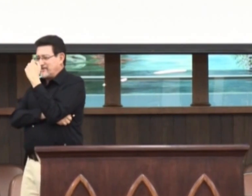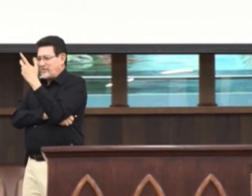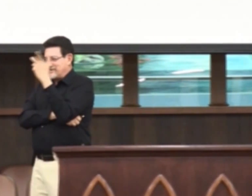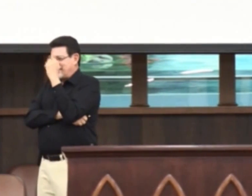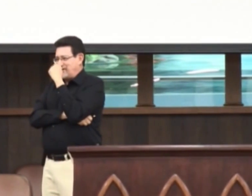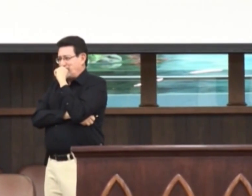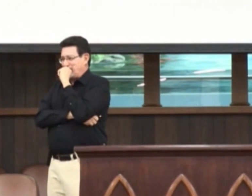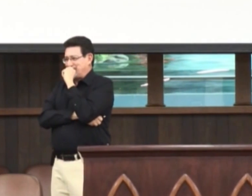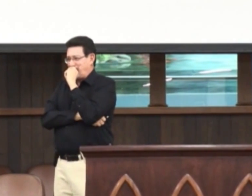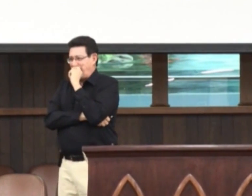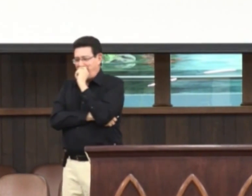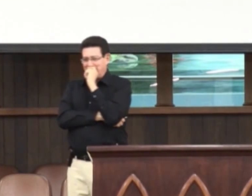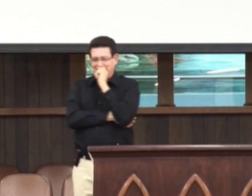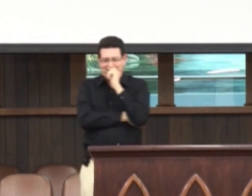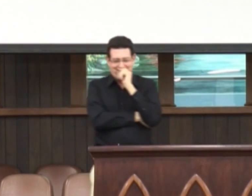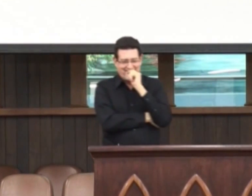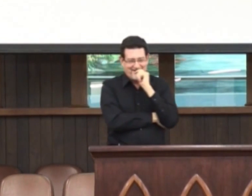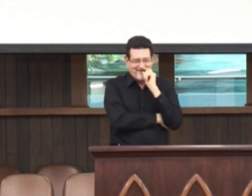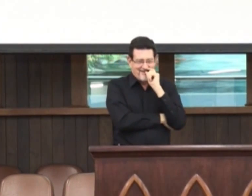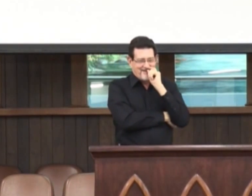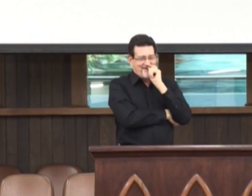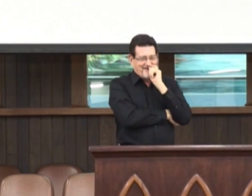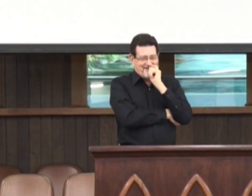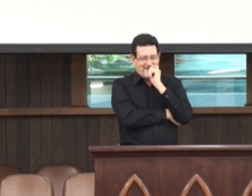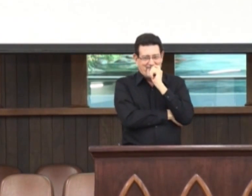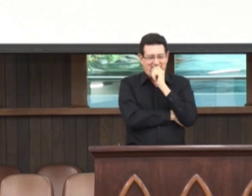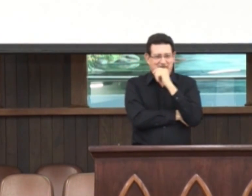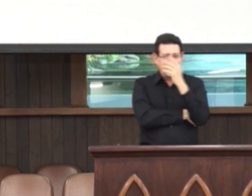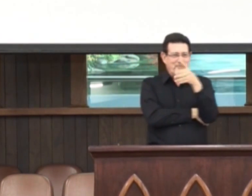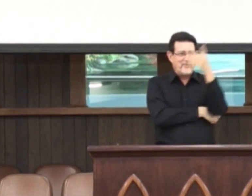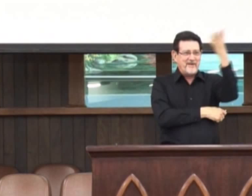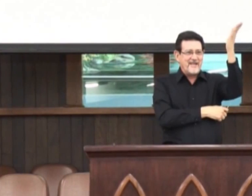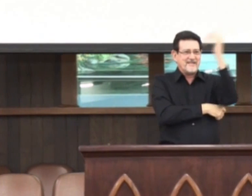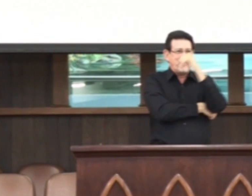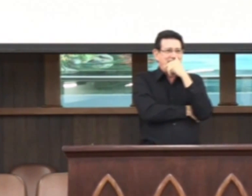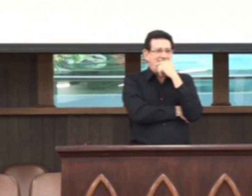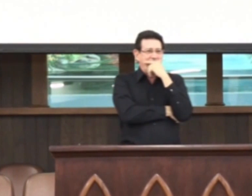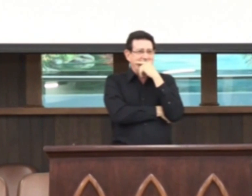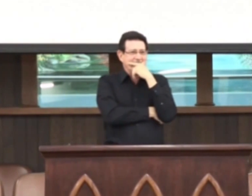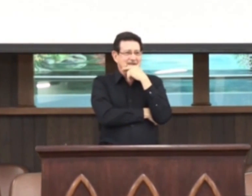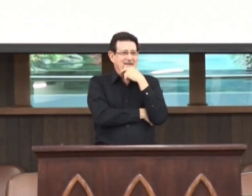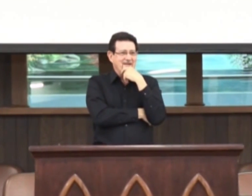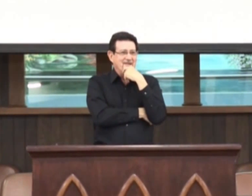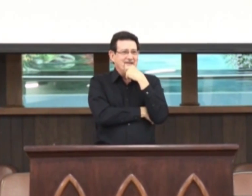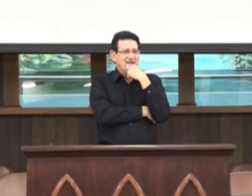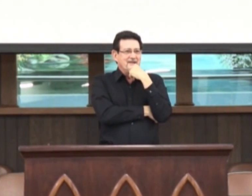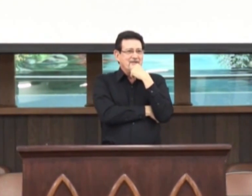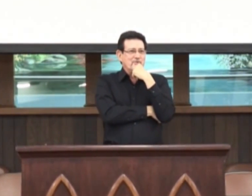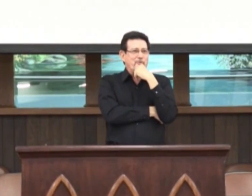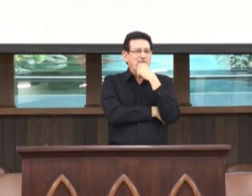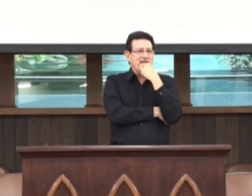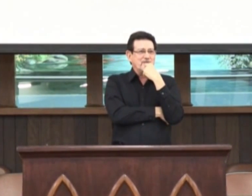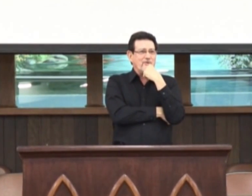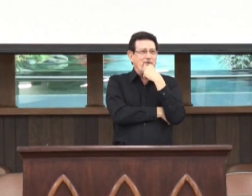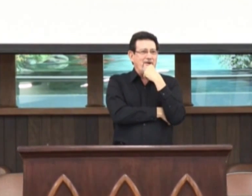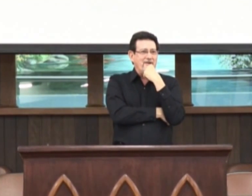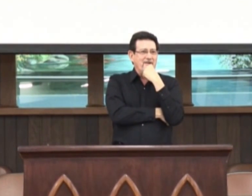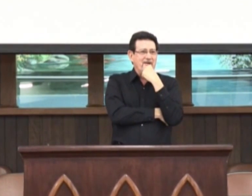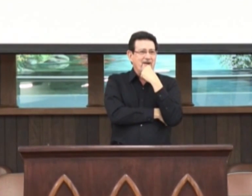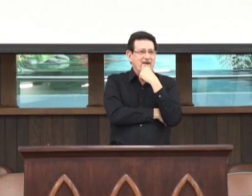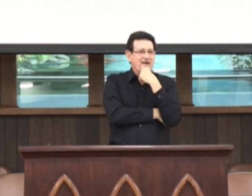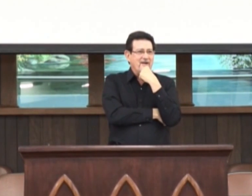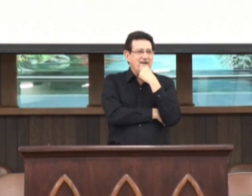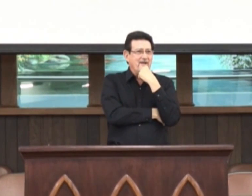Eu estava torcendo pelo São Paulo para ver se o Fluminense ia para a cabeça. E o Fluminense